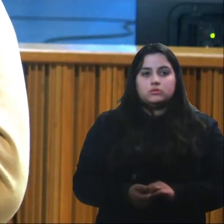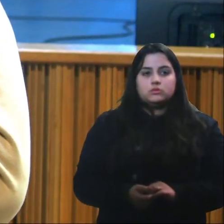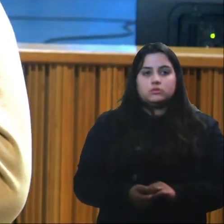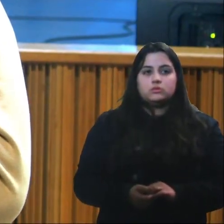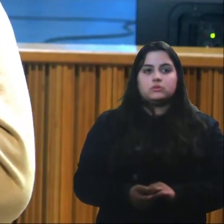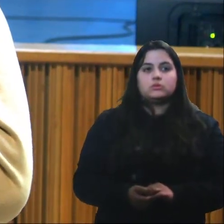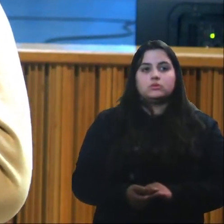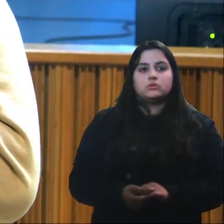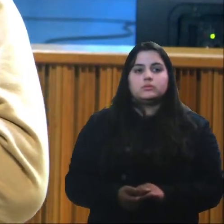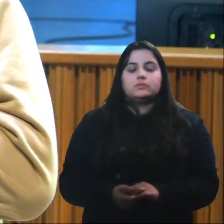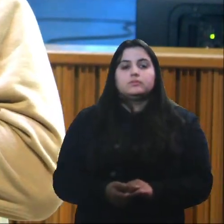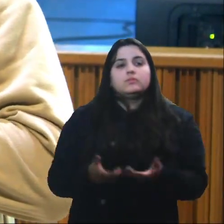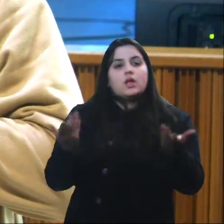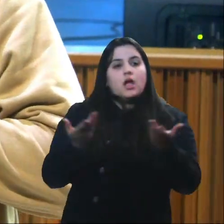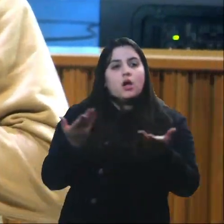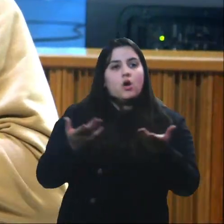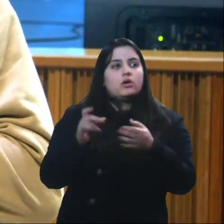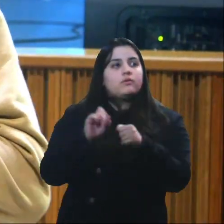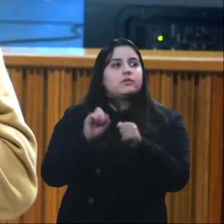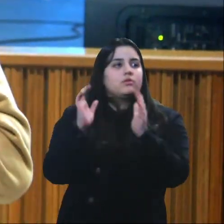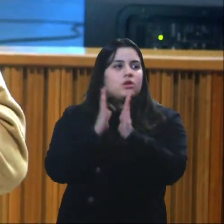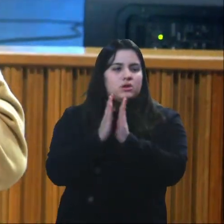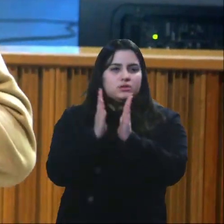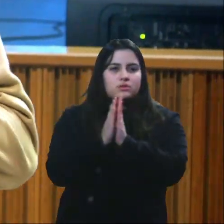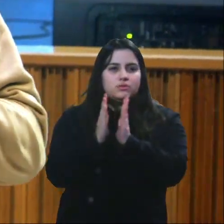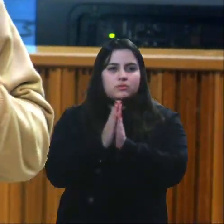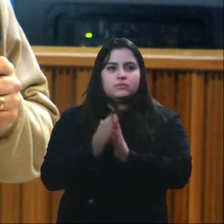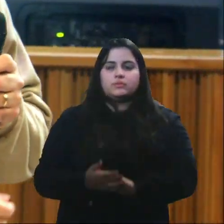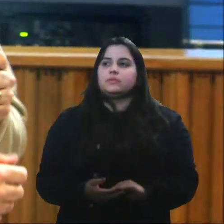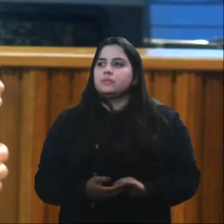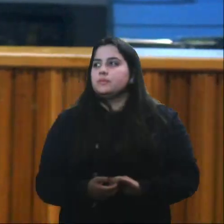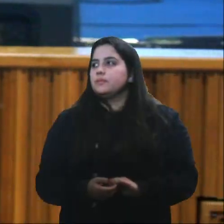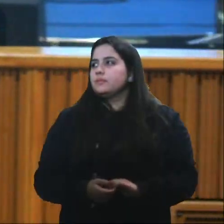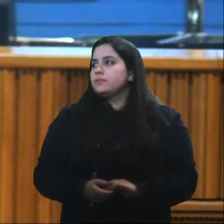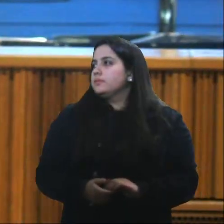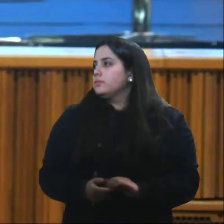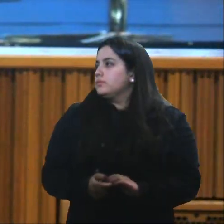Feche os seus olhos, nós vamos fazer um exercício aqui. Pode fechar os olhos.